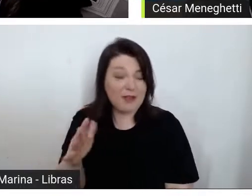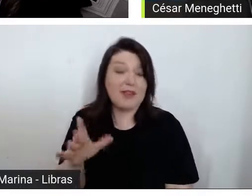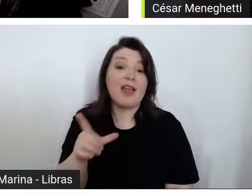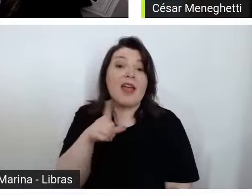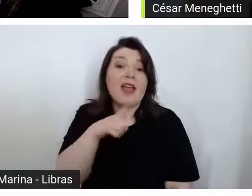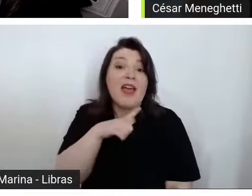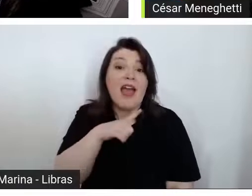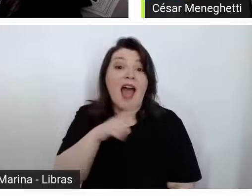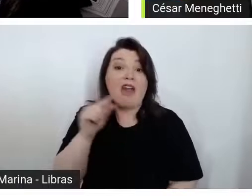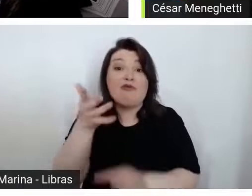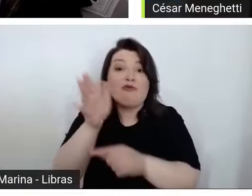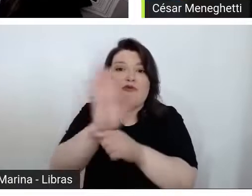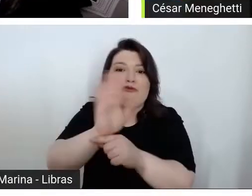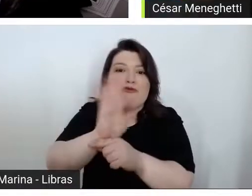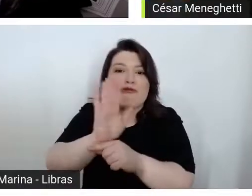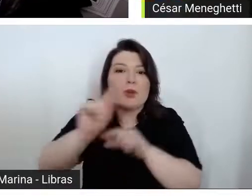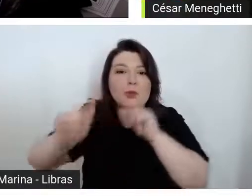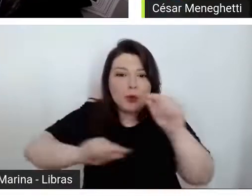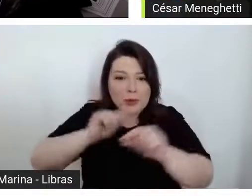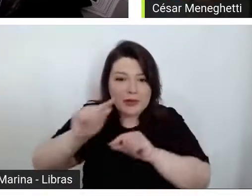então todo mundo usava a luva